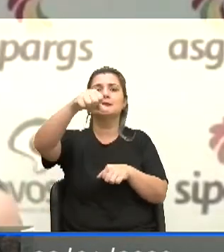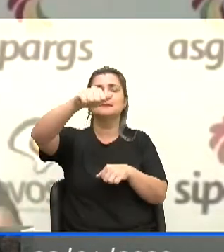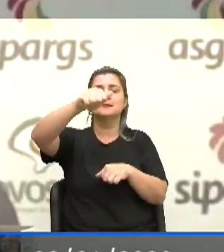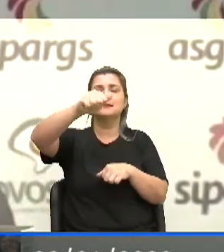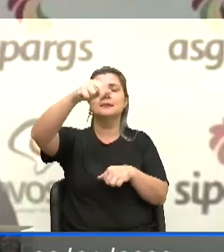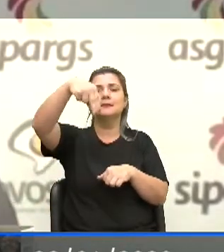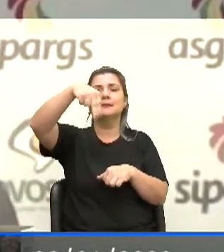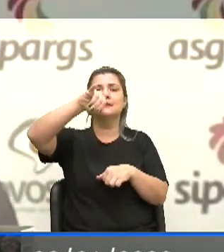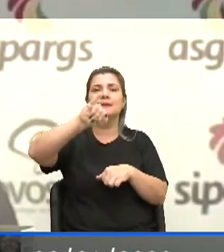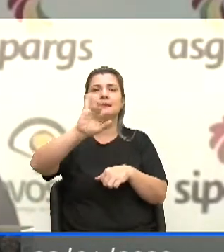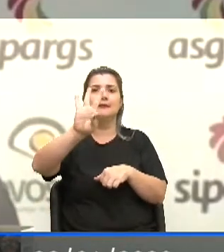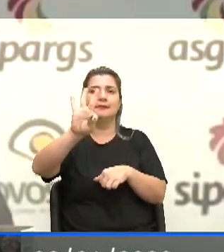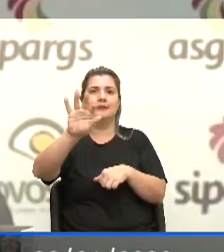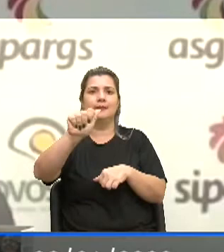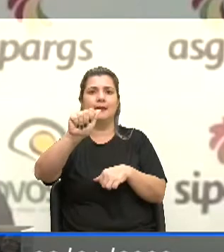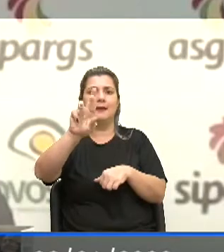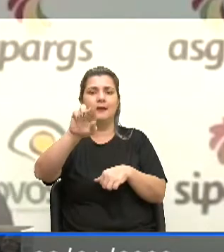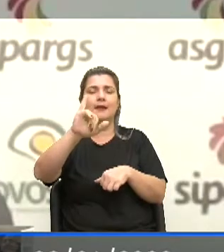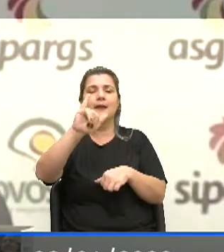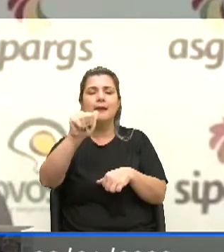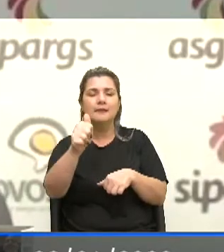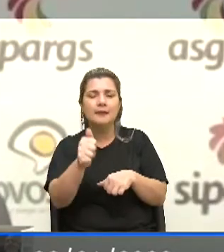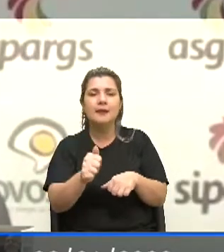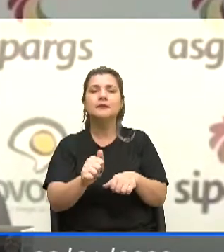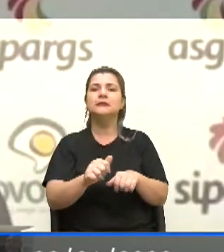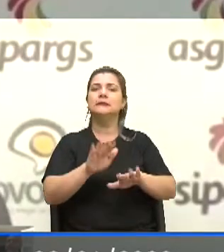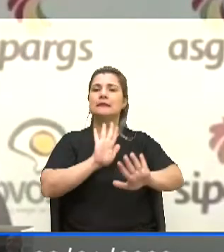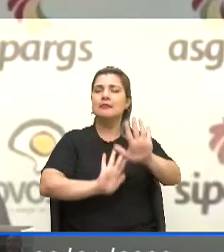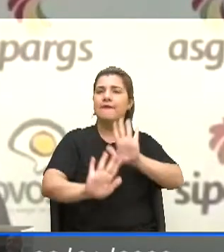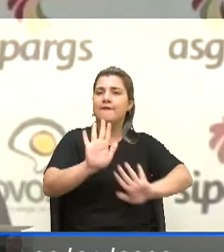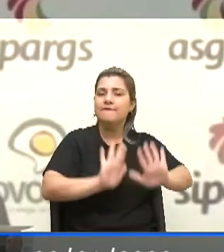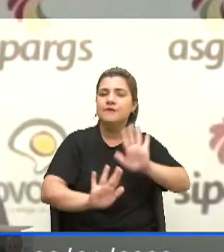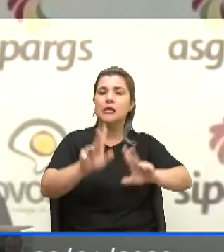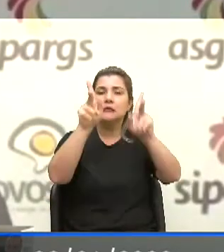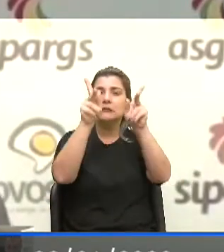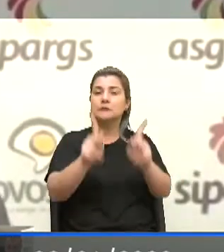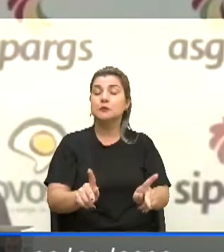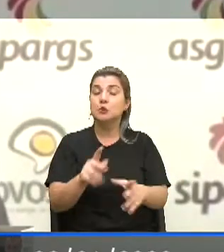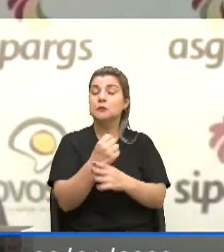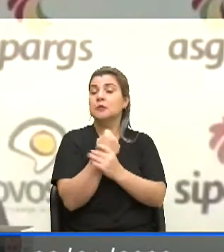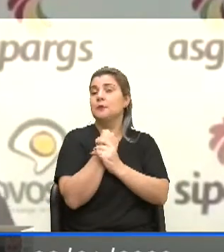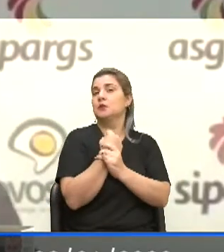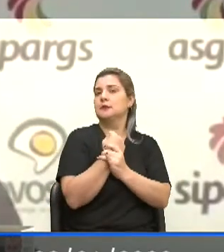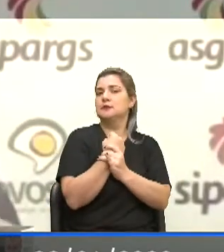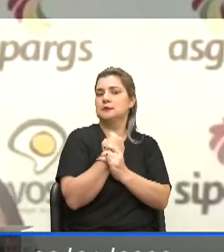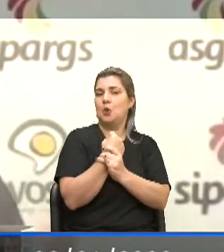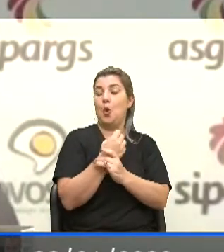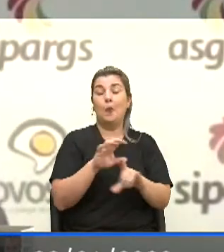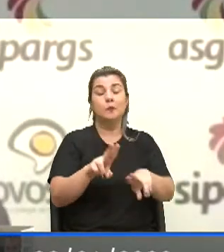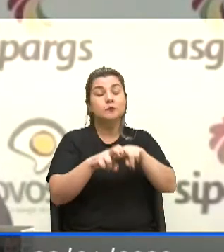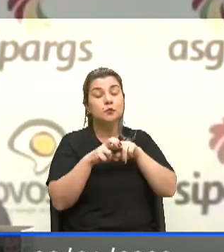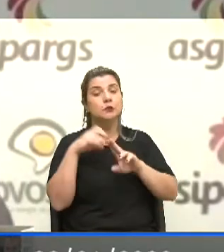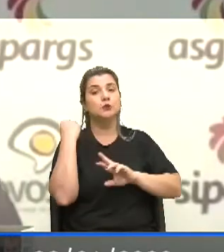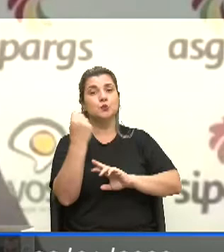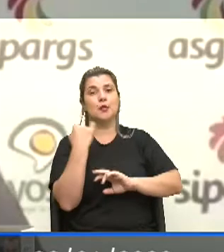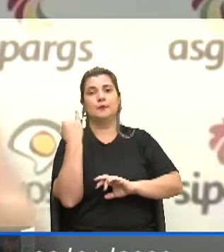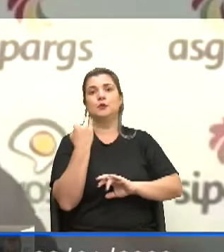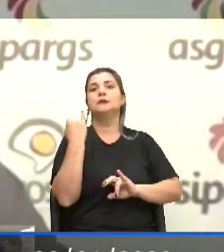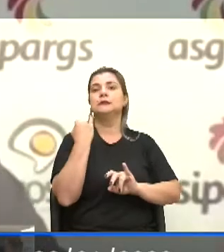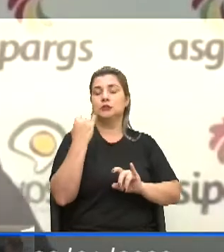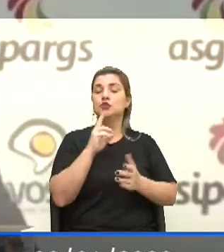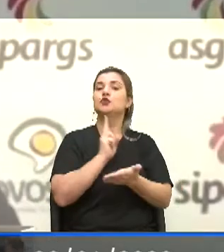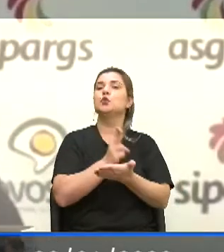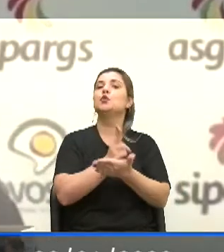prol realmente da defesa das pessoas e da proteção. Então, é de extrema importância que nós continuamos esse trabalho, né? A